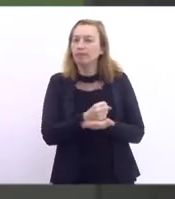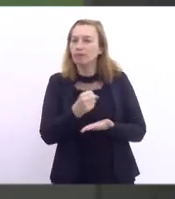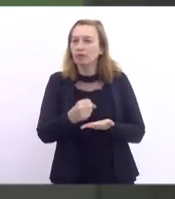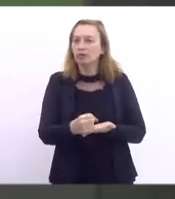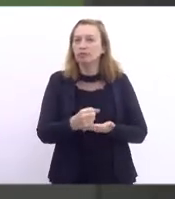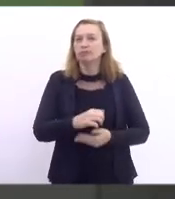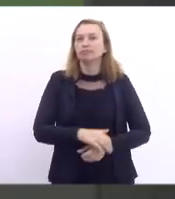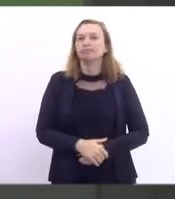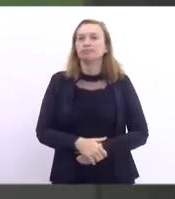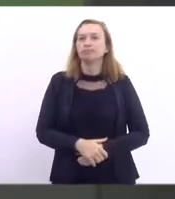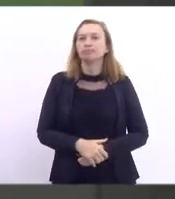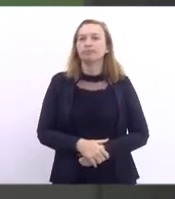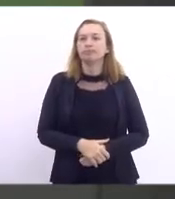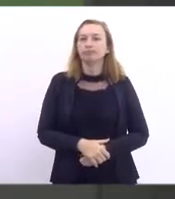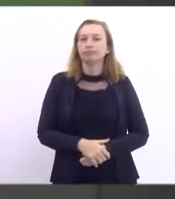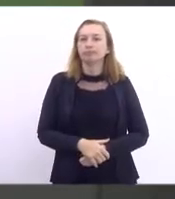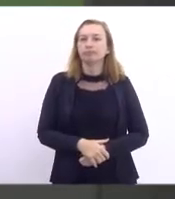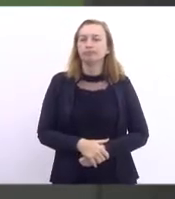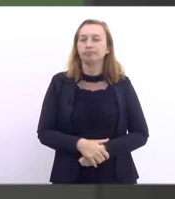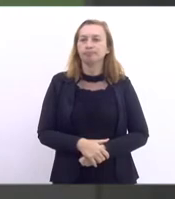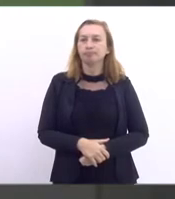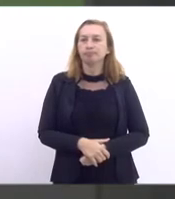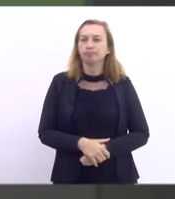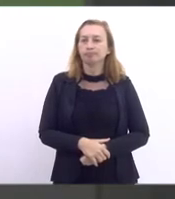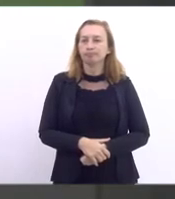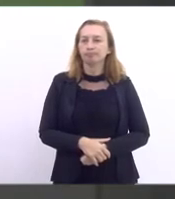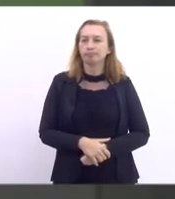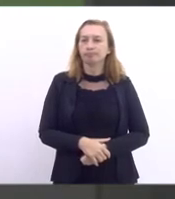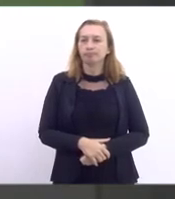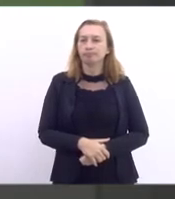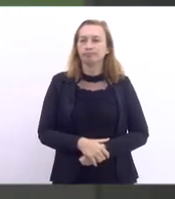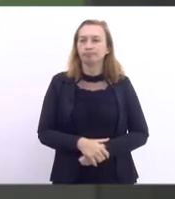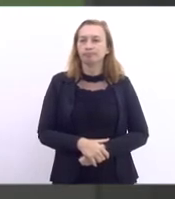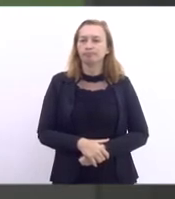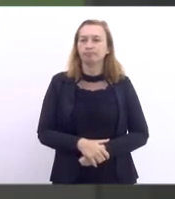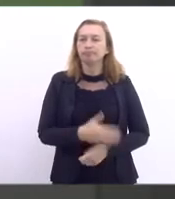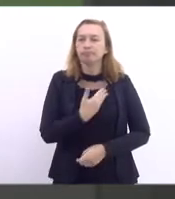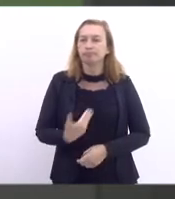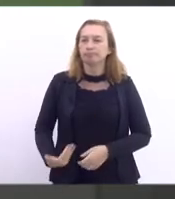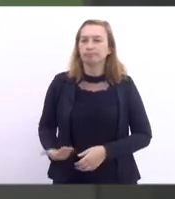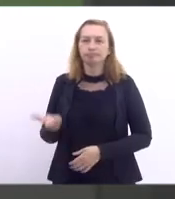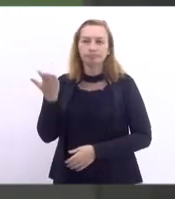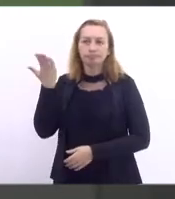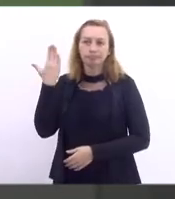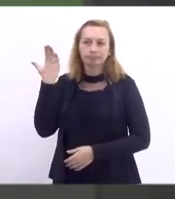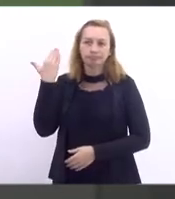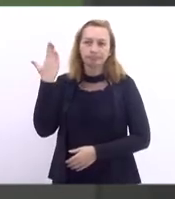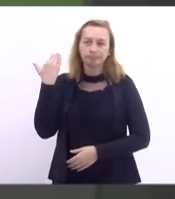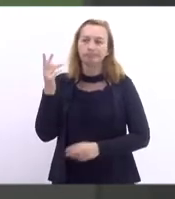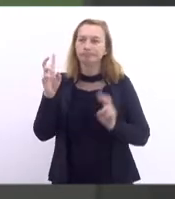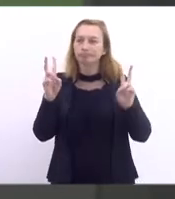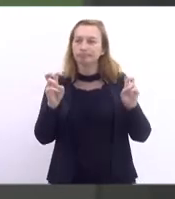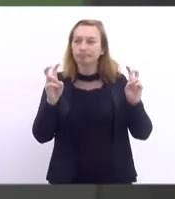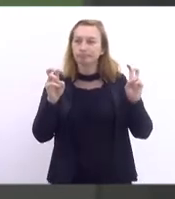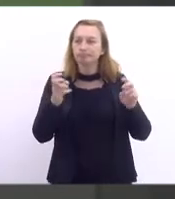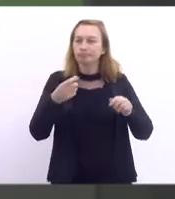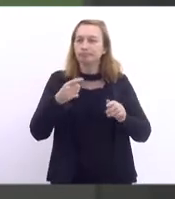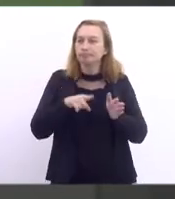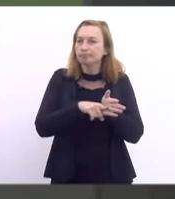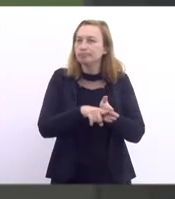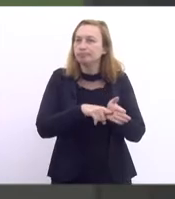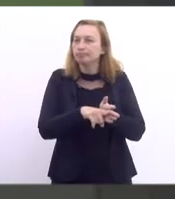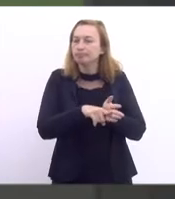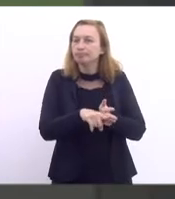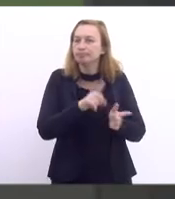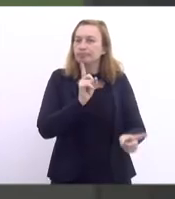né e é feitas pelo pelo governo à época e as questões investigadas